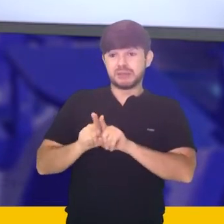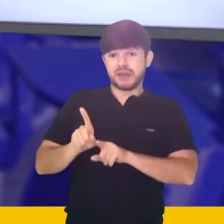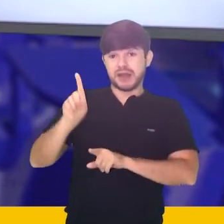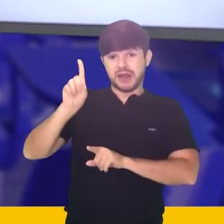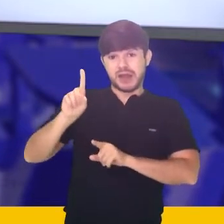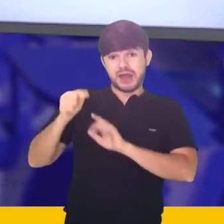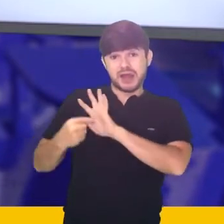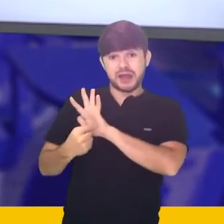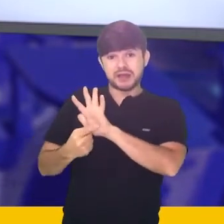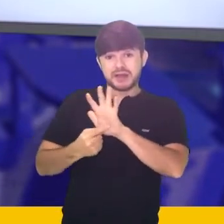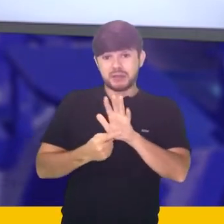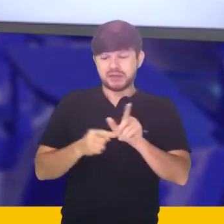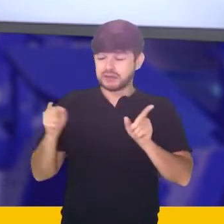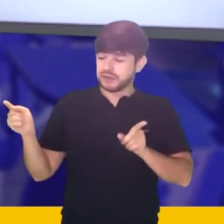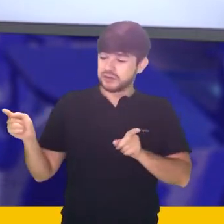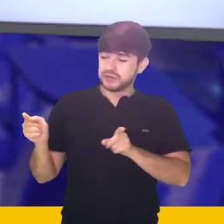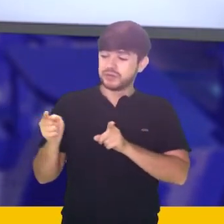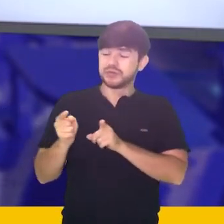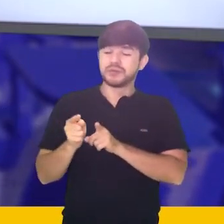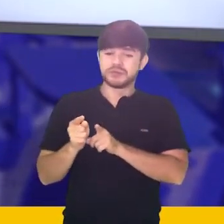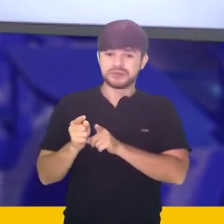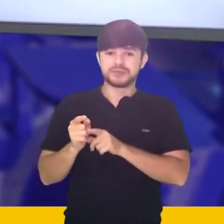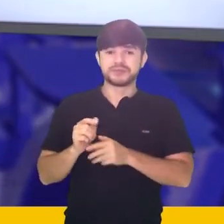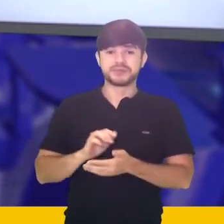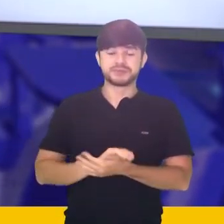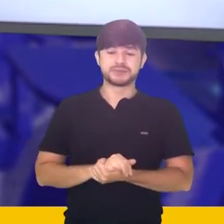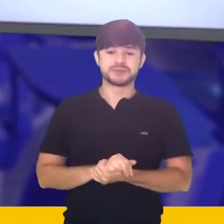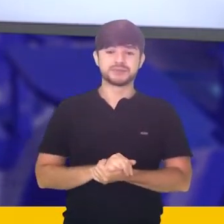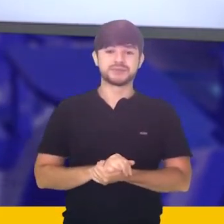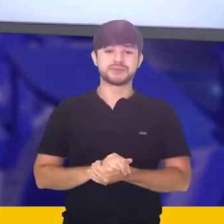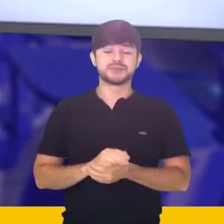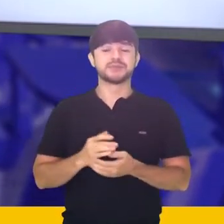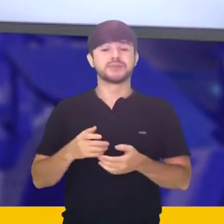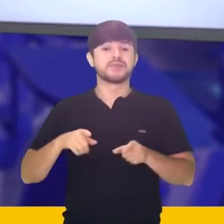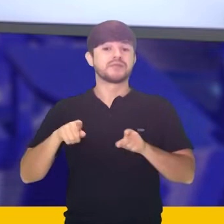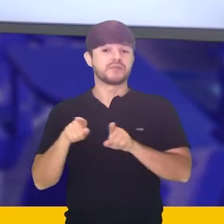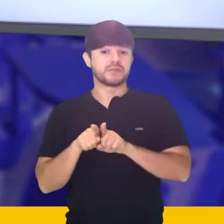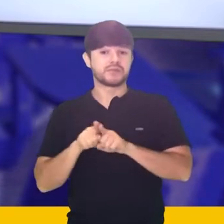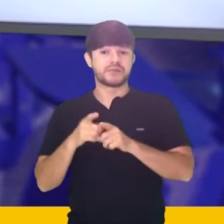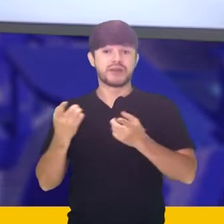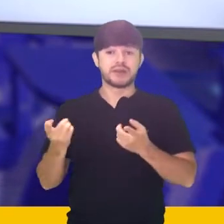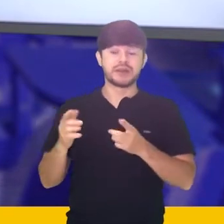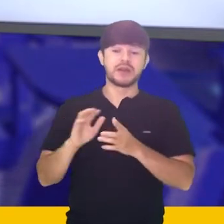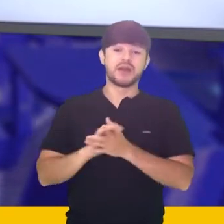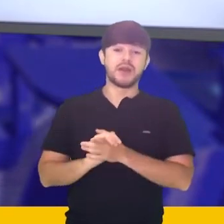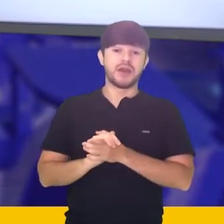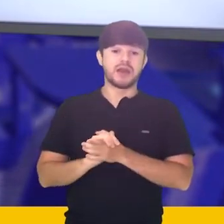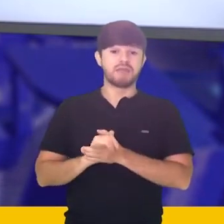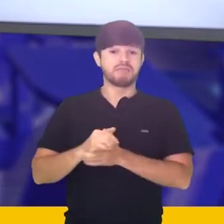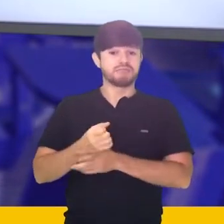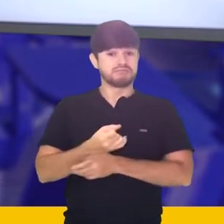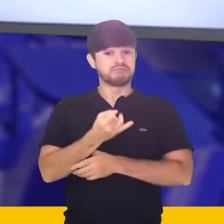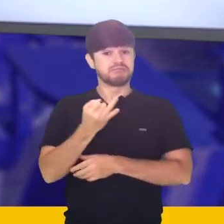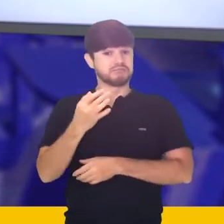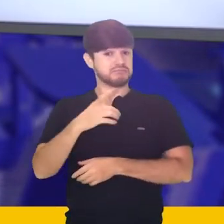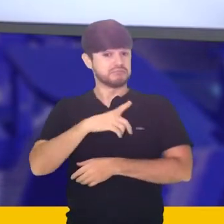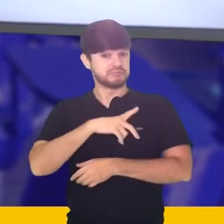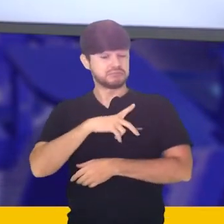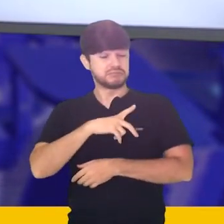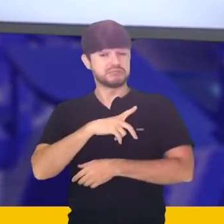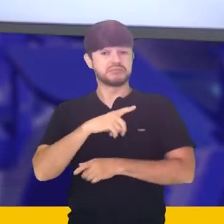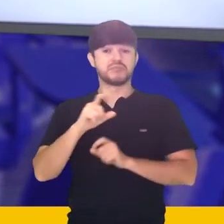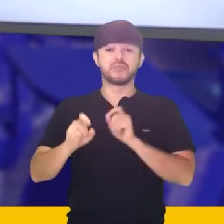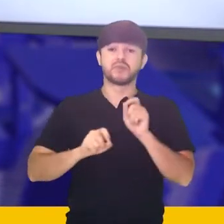para a gente quando a gente tem esses conhecimentos sobre demografia, tá? E aí, a taxa de fecundidade também é uma questão que pode